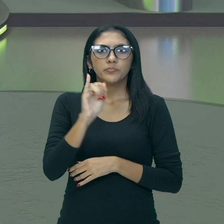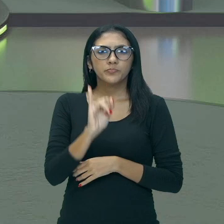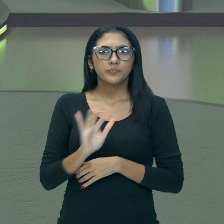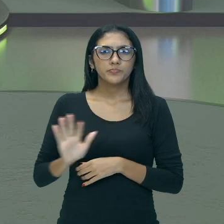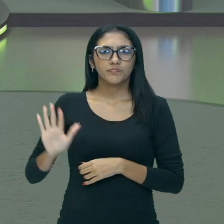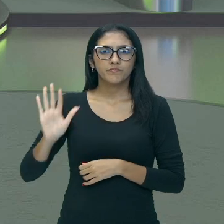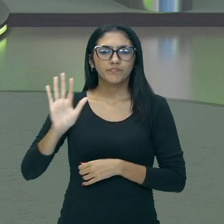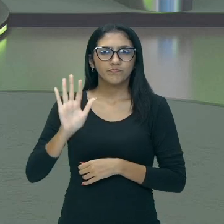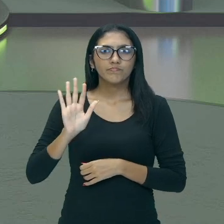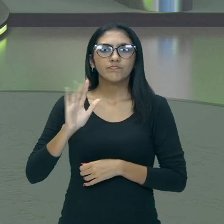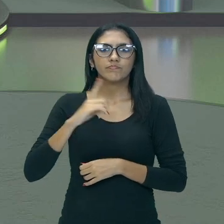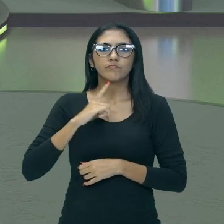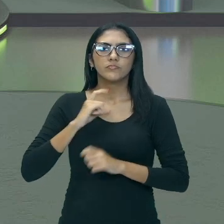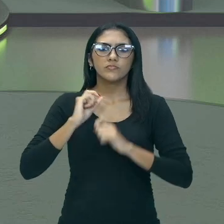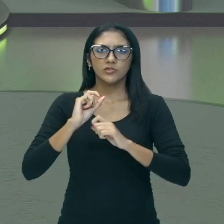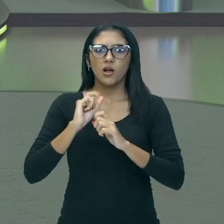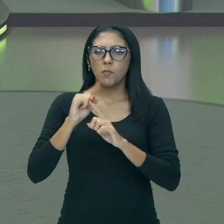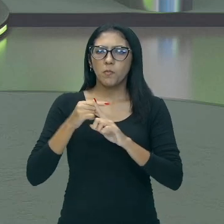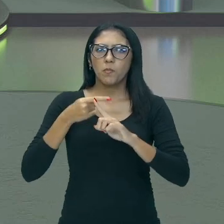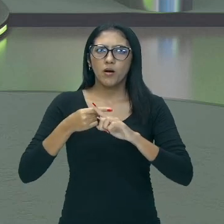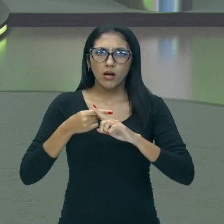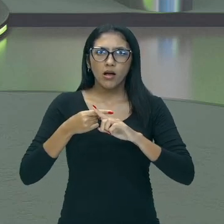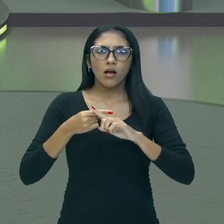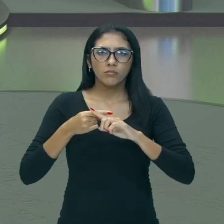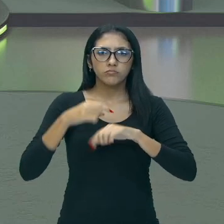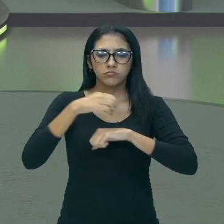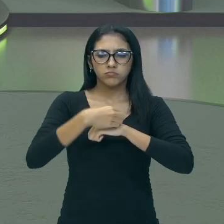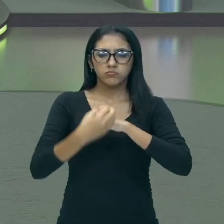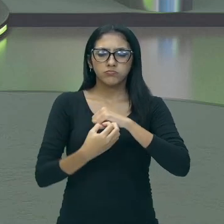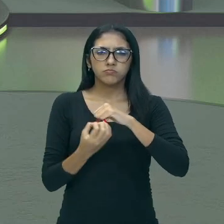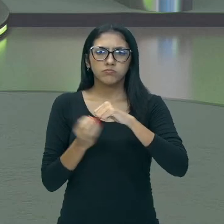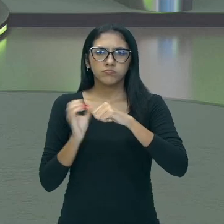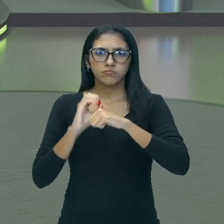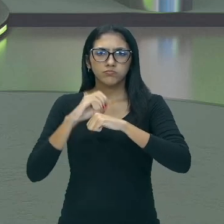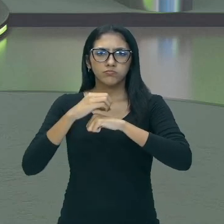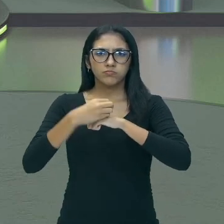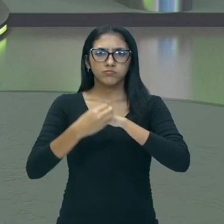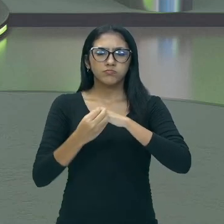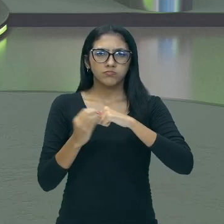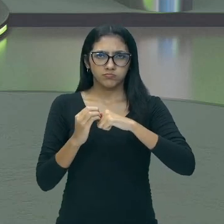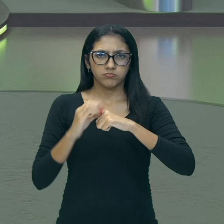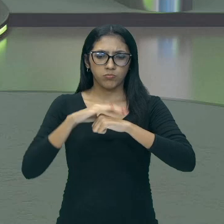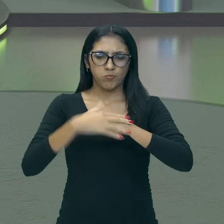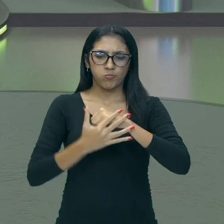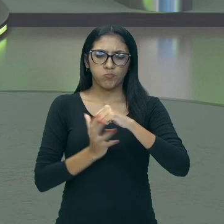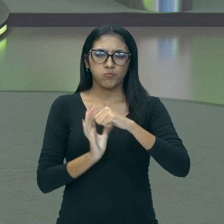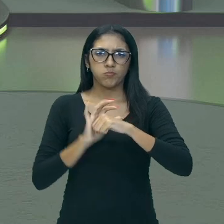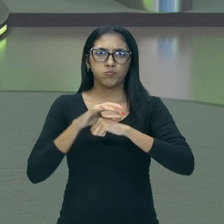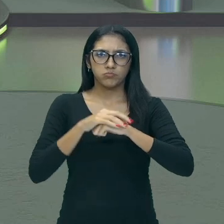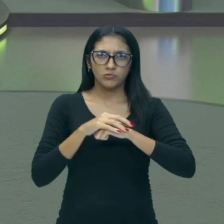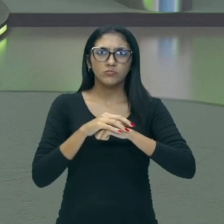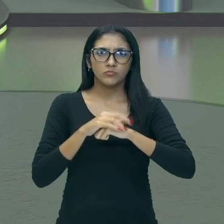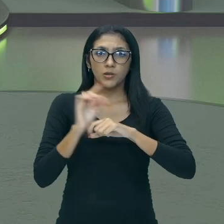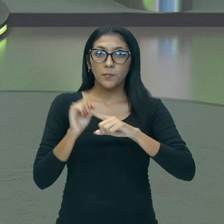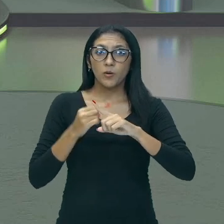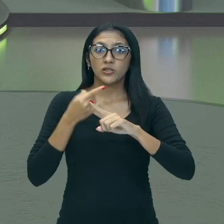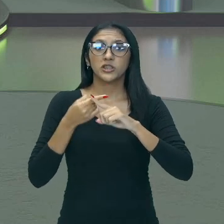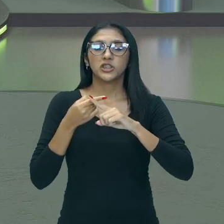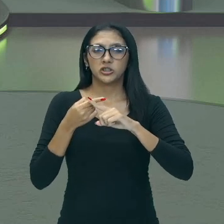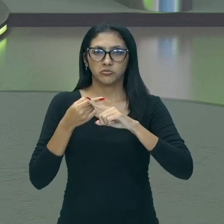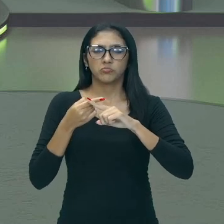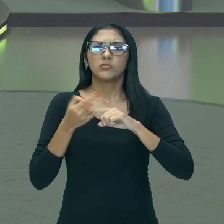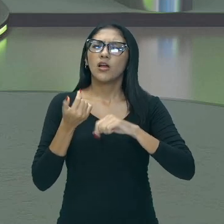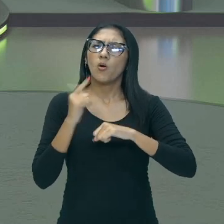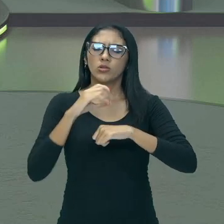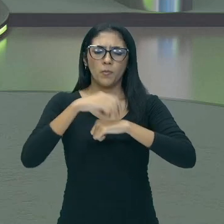onde nós temos uma carga positiva que é a pasta ali, e nós temos umas bolinhas. Essas bolinhas